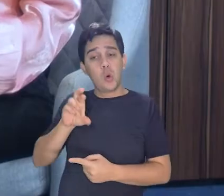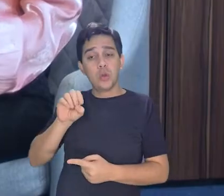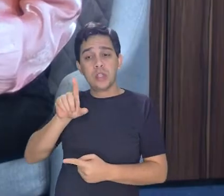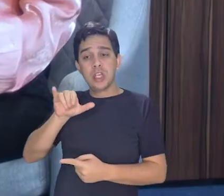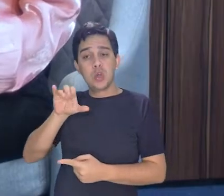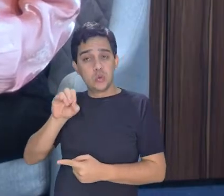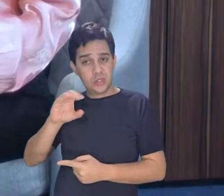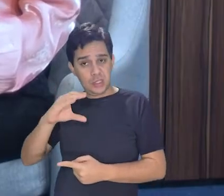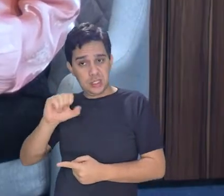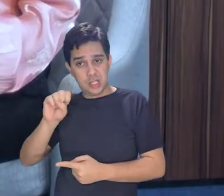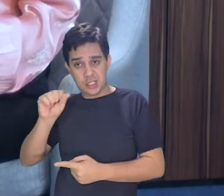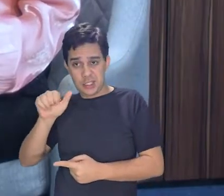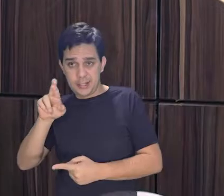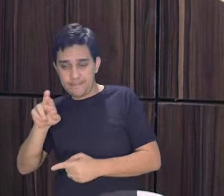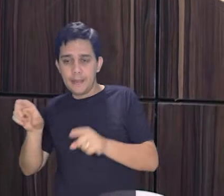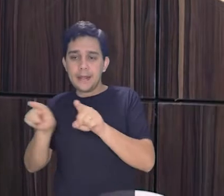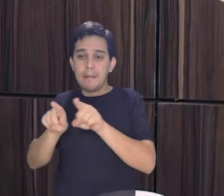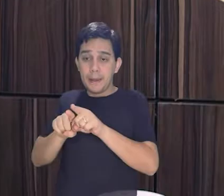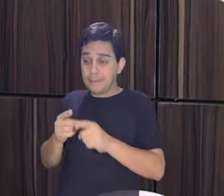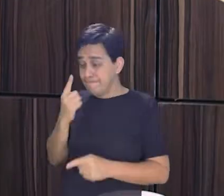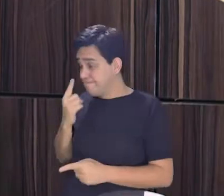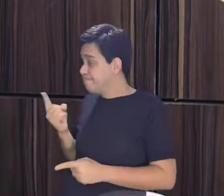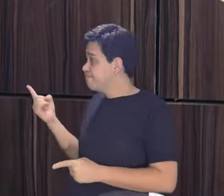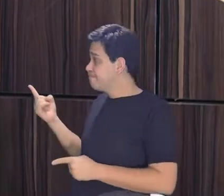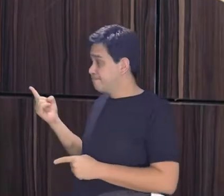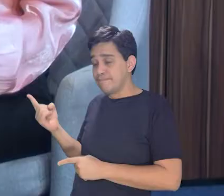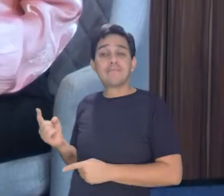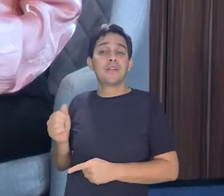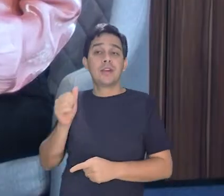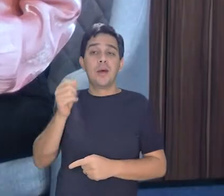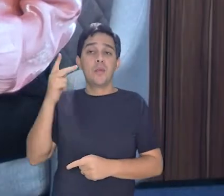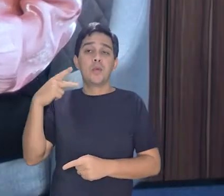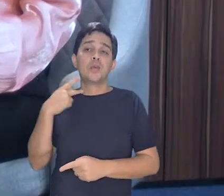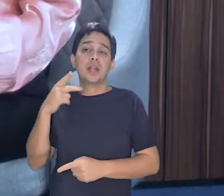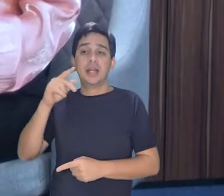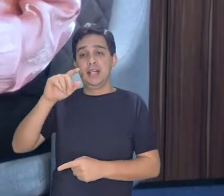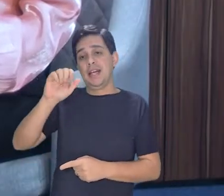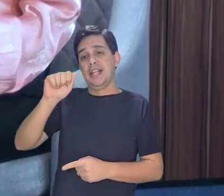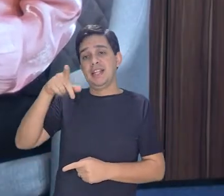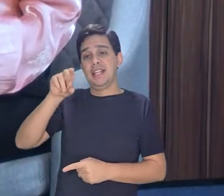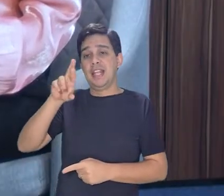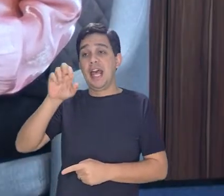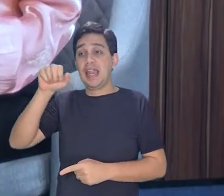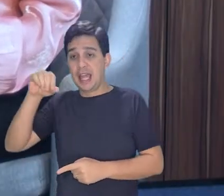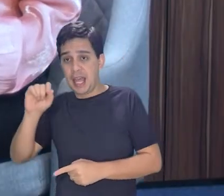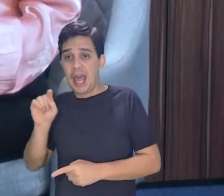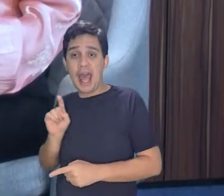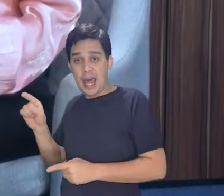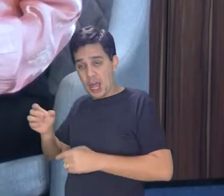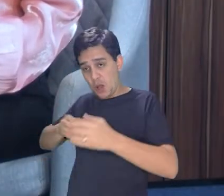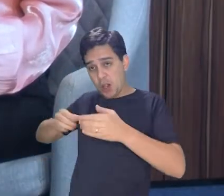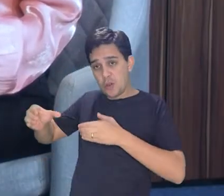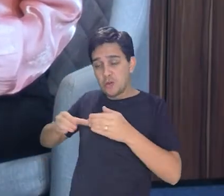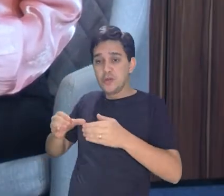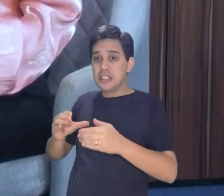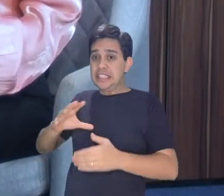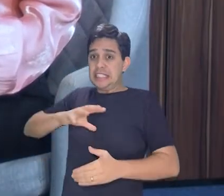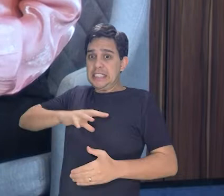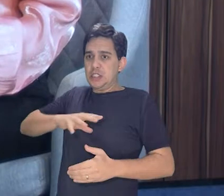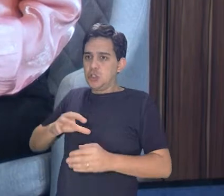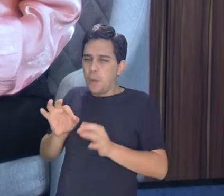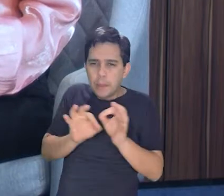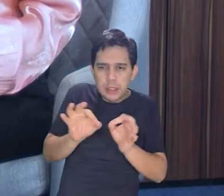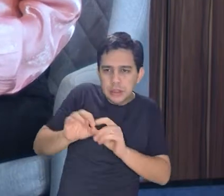da Cunha, e com a promotora de Justiça Adriana Lucas Medeiros, ela que é coordenadora coordenadora do Centro de Apoio Operacional das